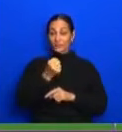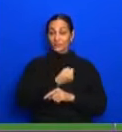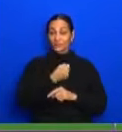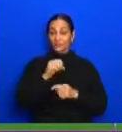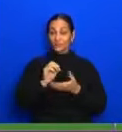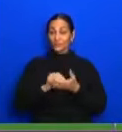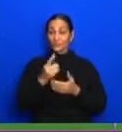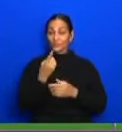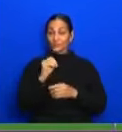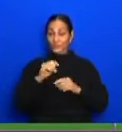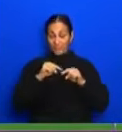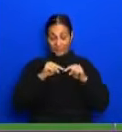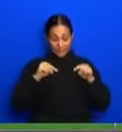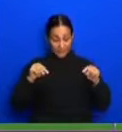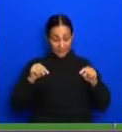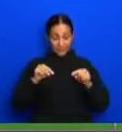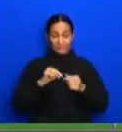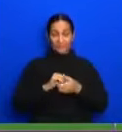números. Faltam 10.